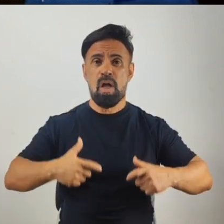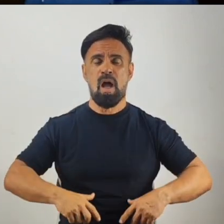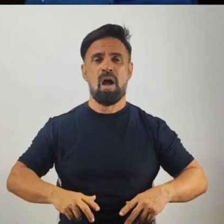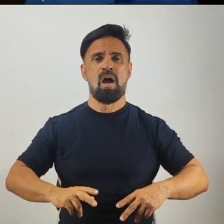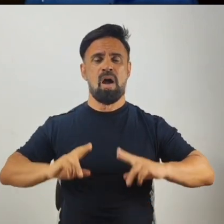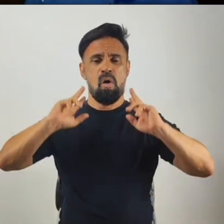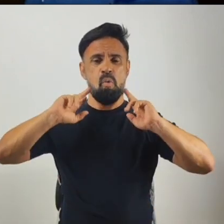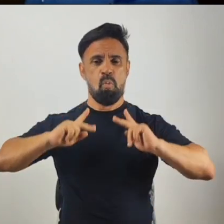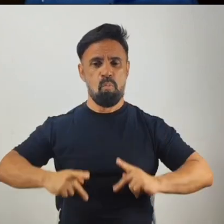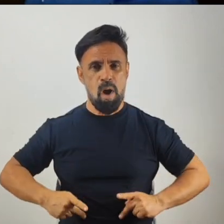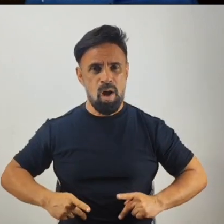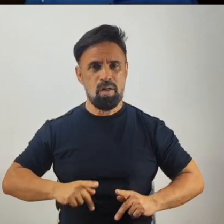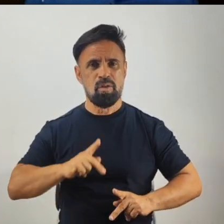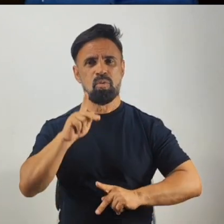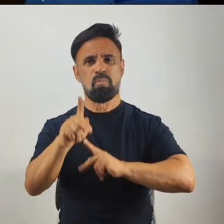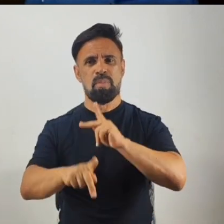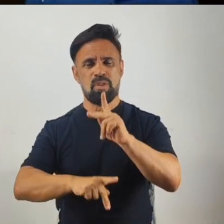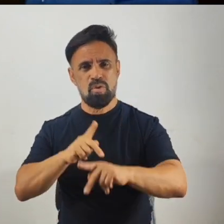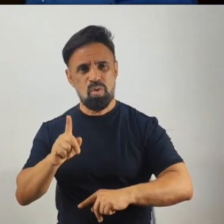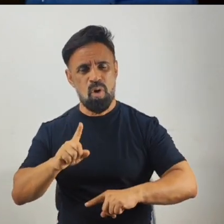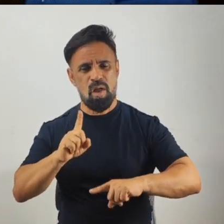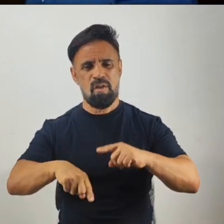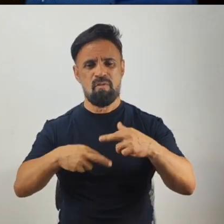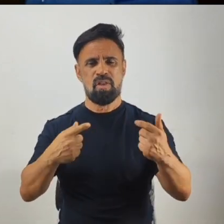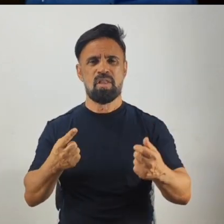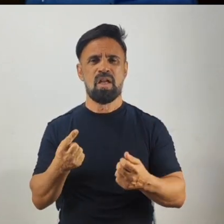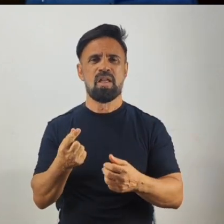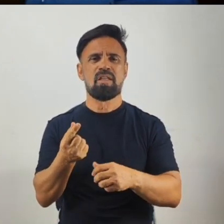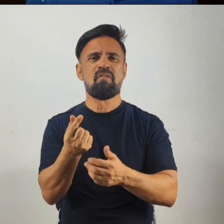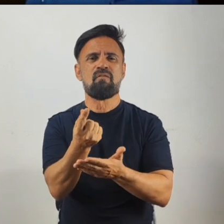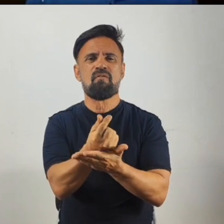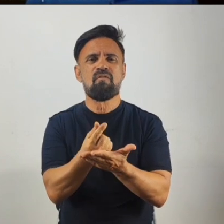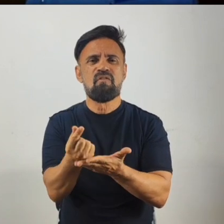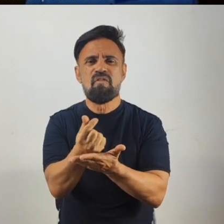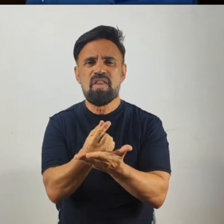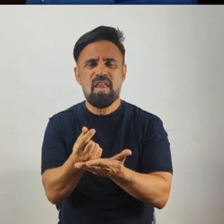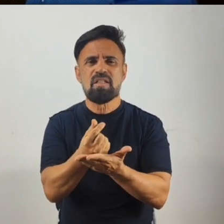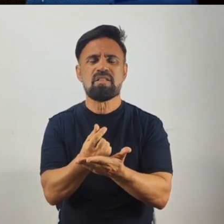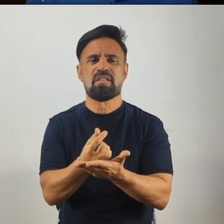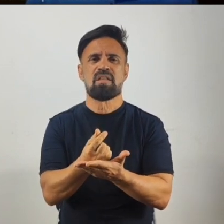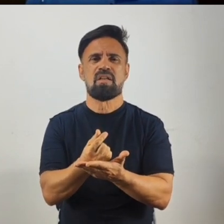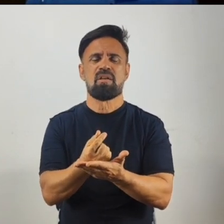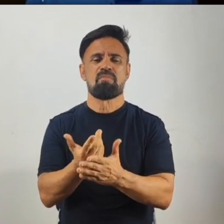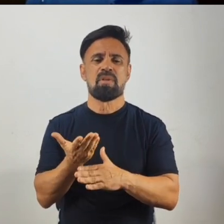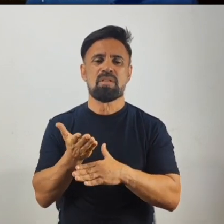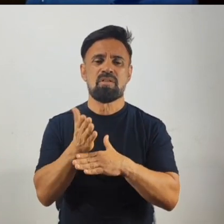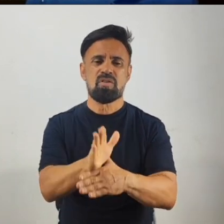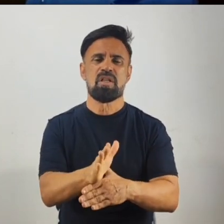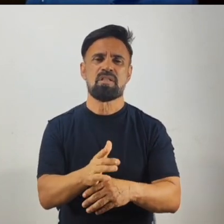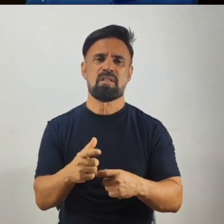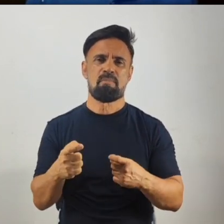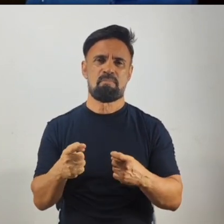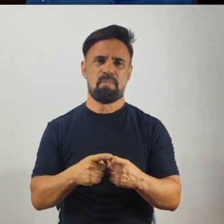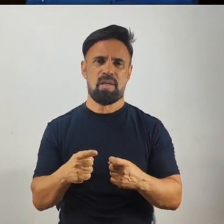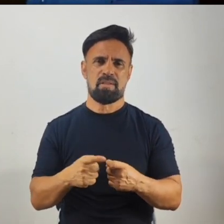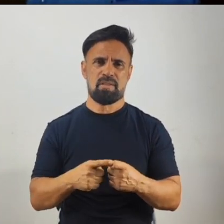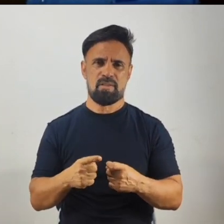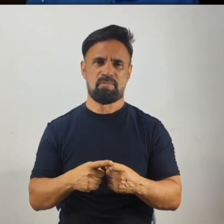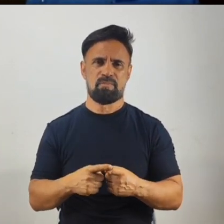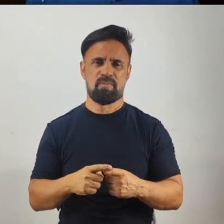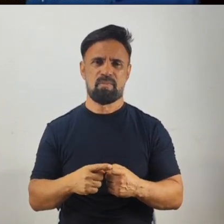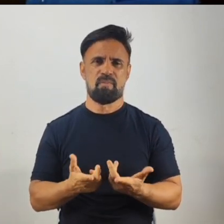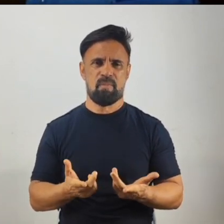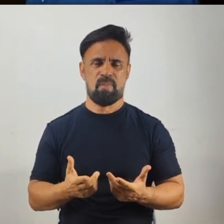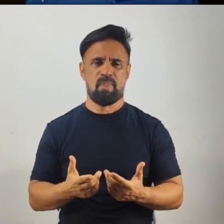físicos, humanos, materiais e financeiros necessários para a assistência médica, falando